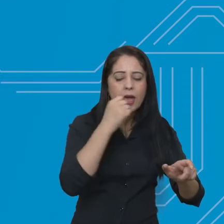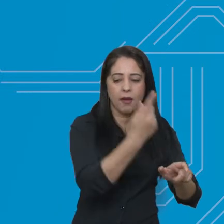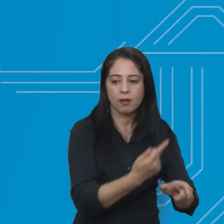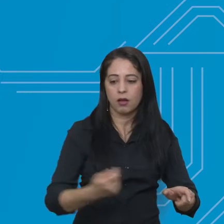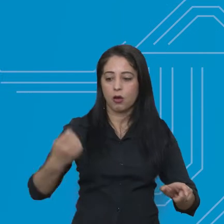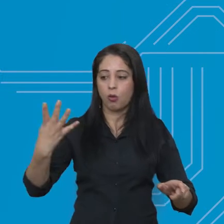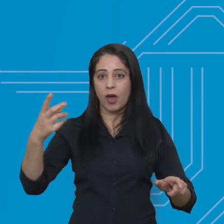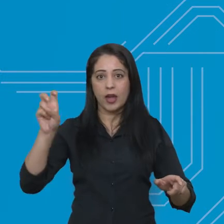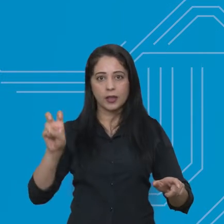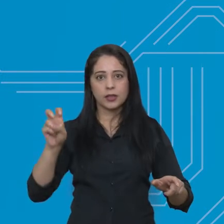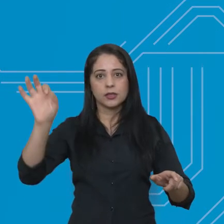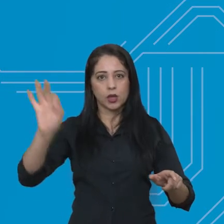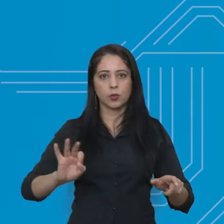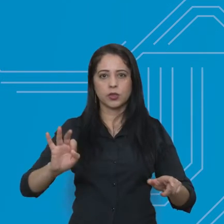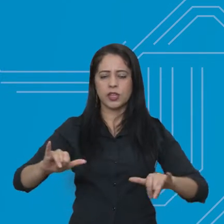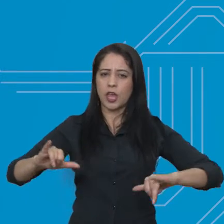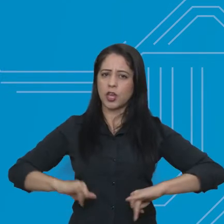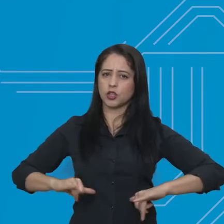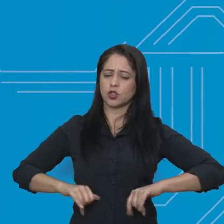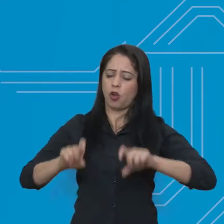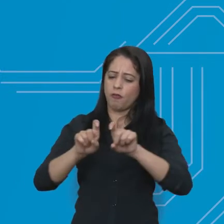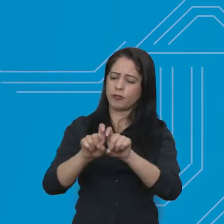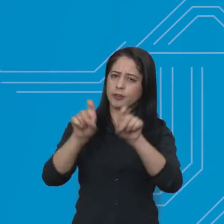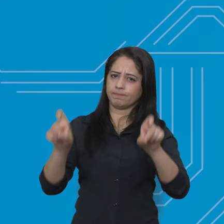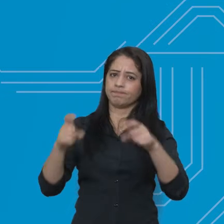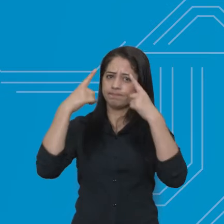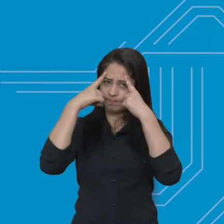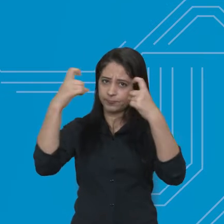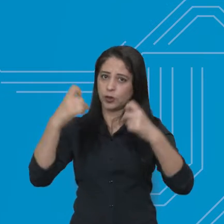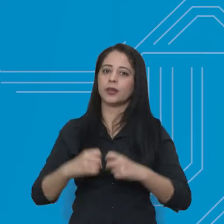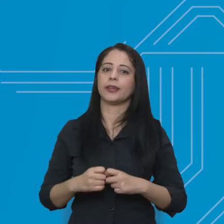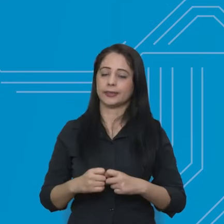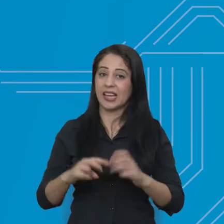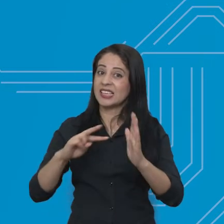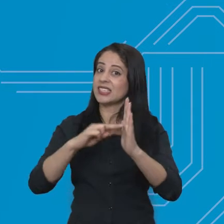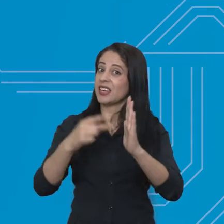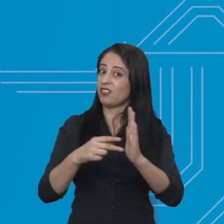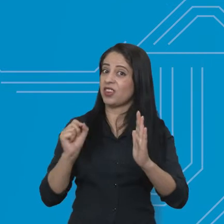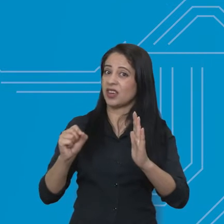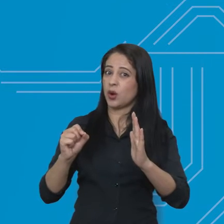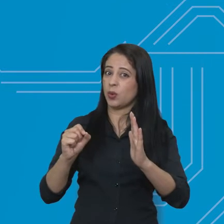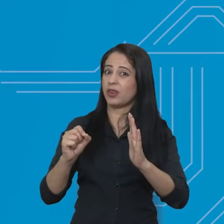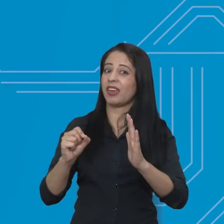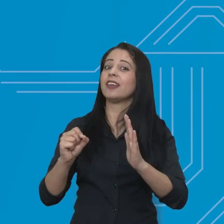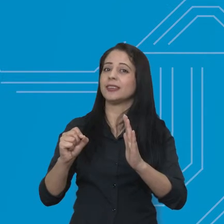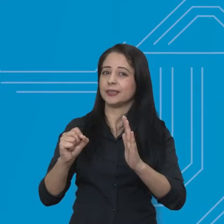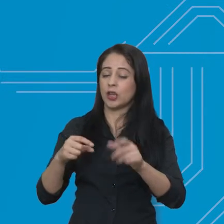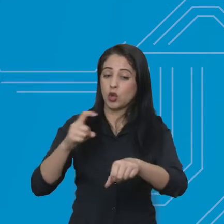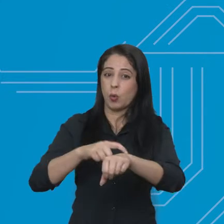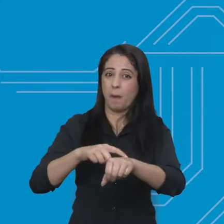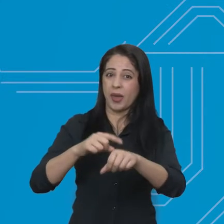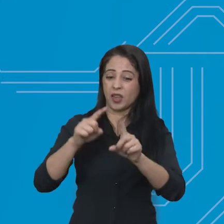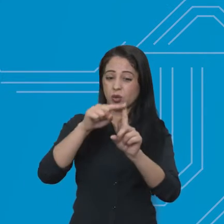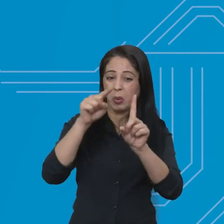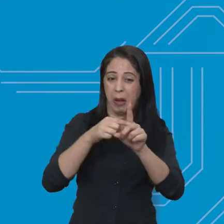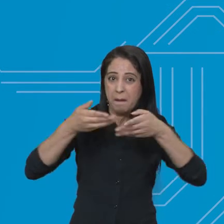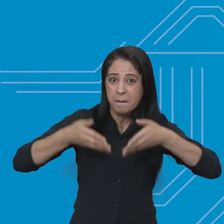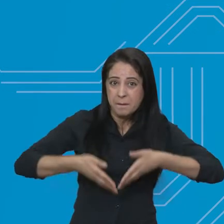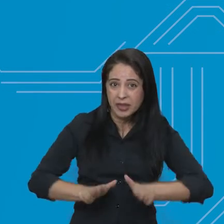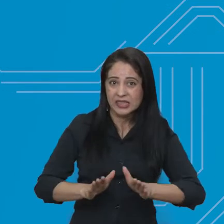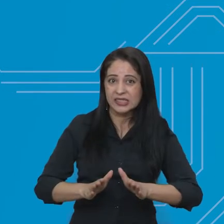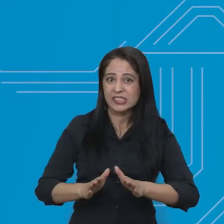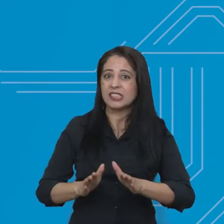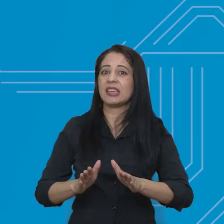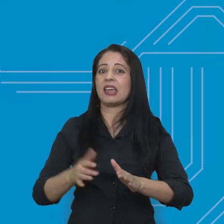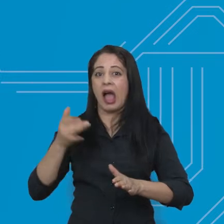atendidas na rede pública de saúde já sofreram violência obstétrica, ou seja, passaram por algum tipo de abuso no momento do